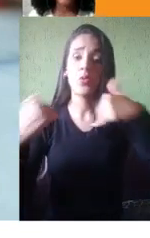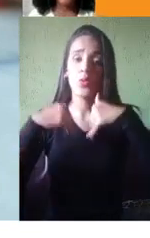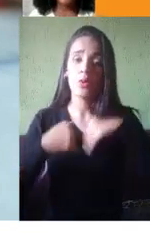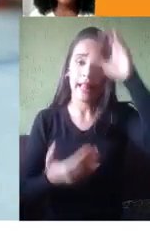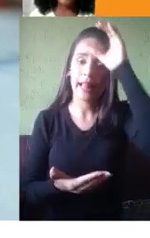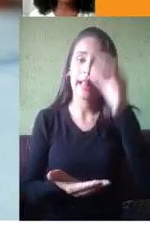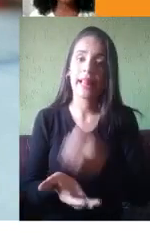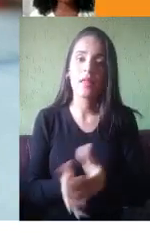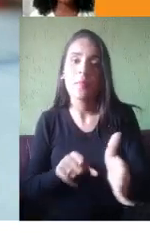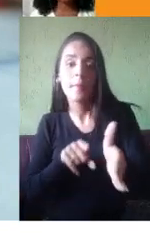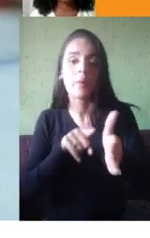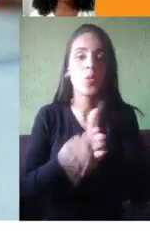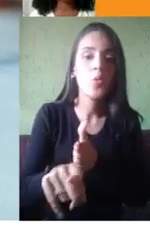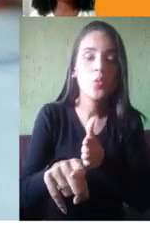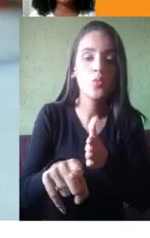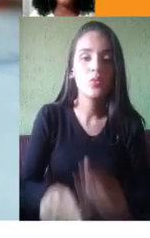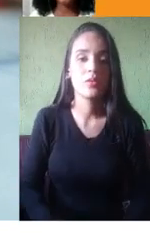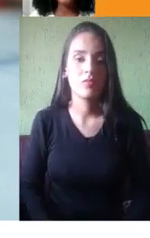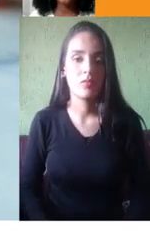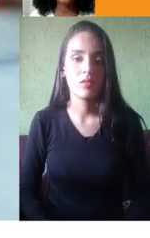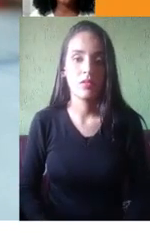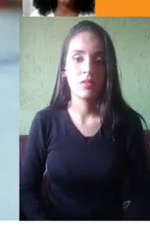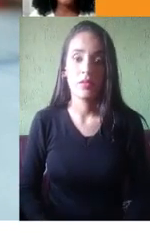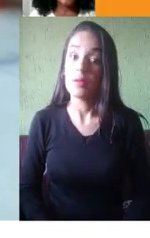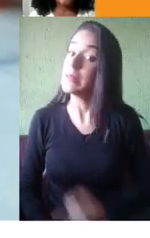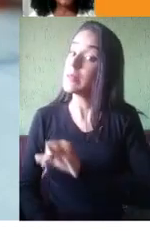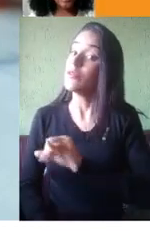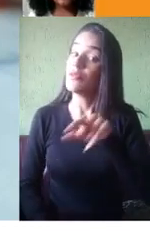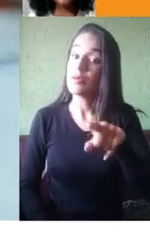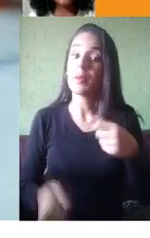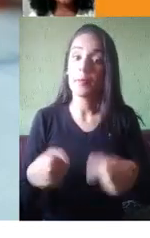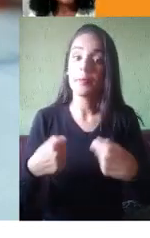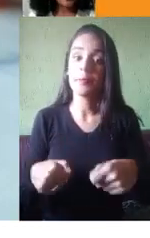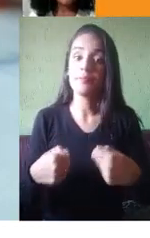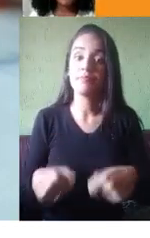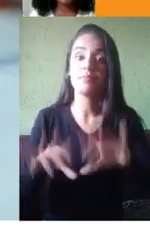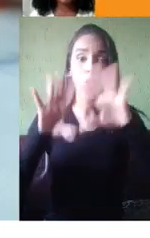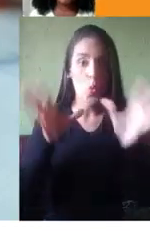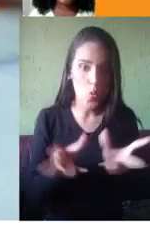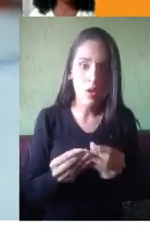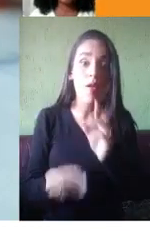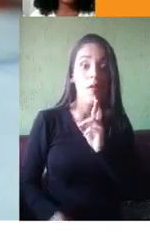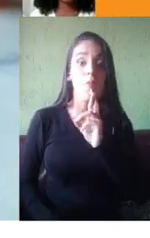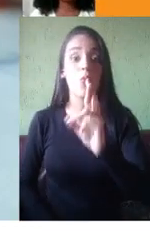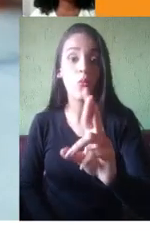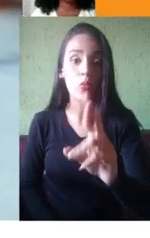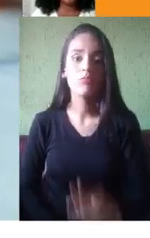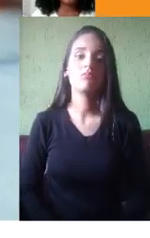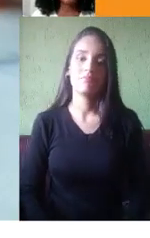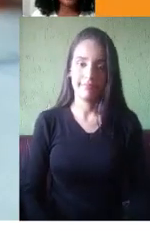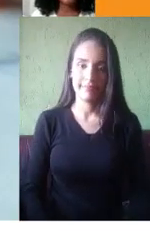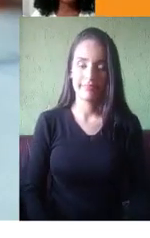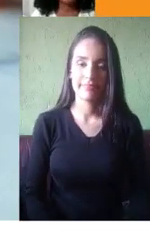retórica. É aquela tese em que a gente faz um questionamento sugestivo. Essa tese, se você optar por ela, a retomada dela vai